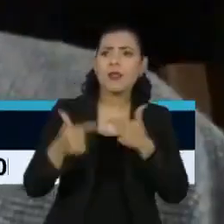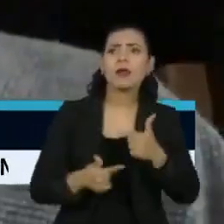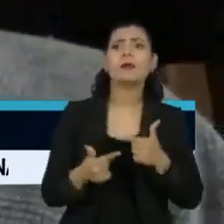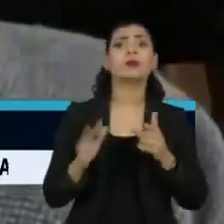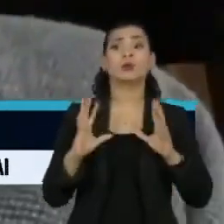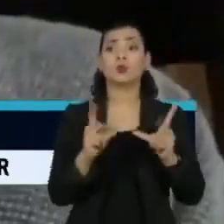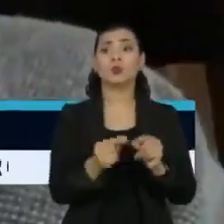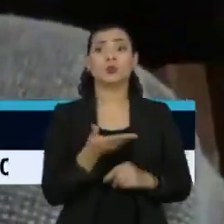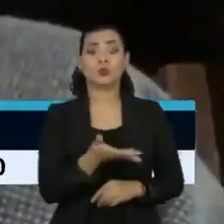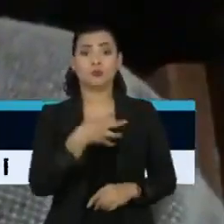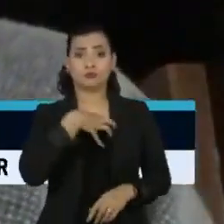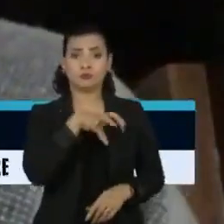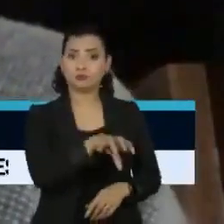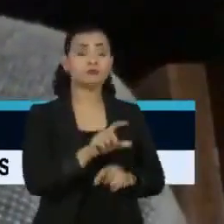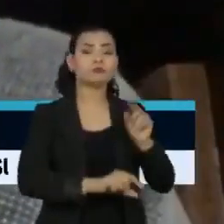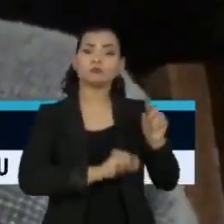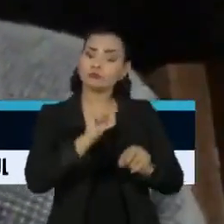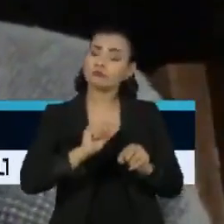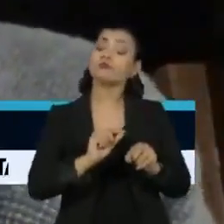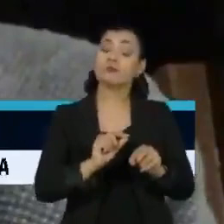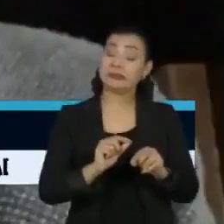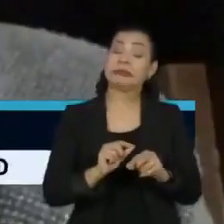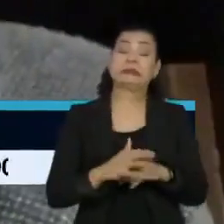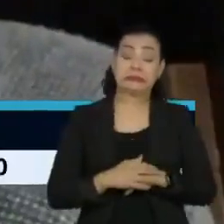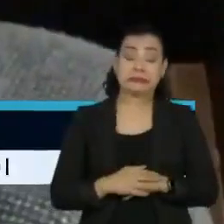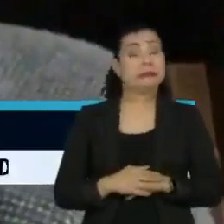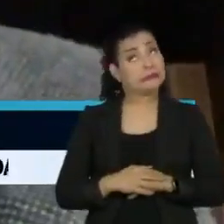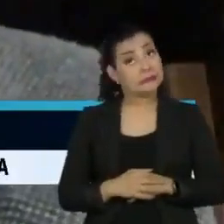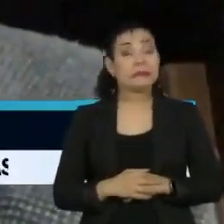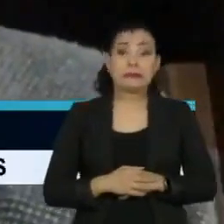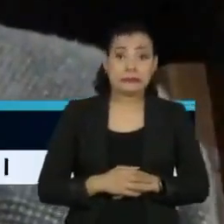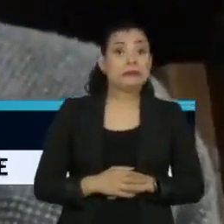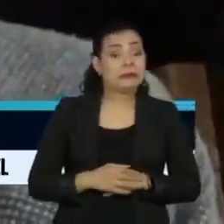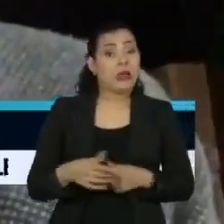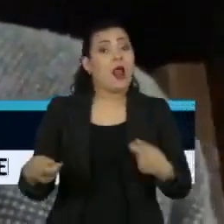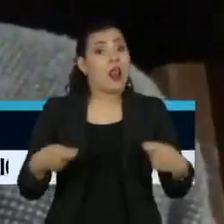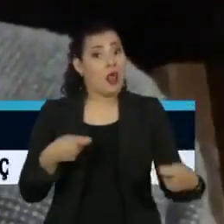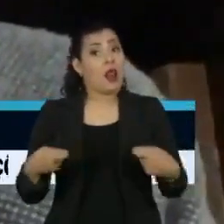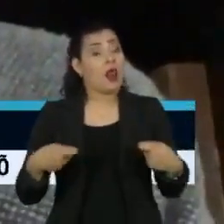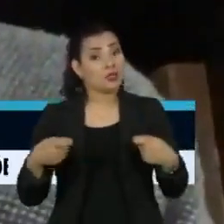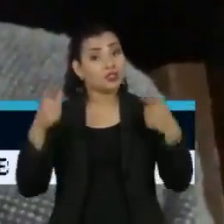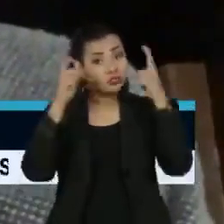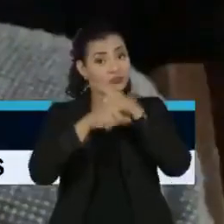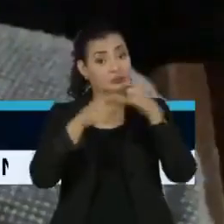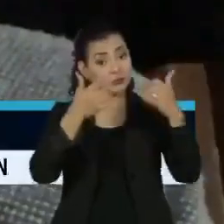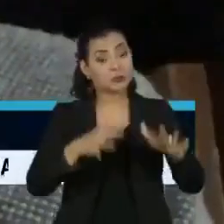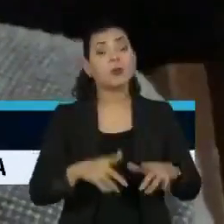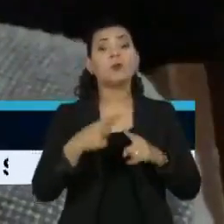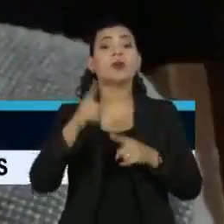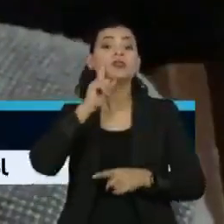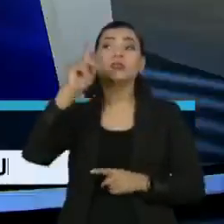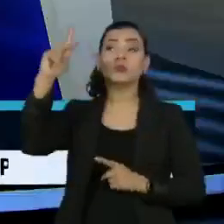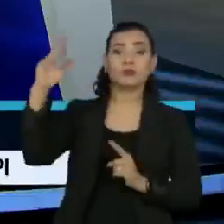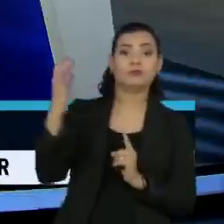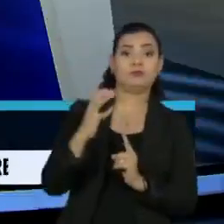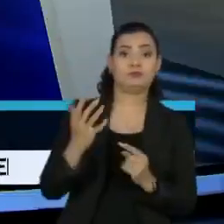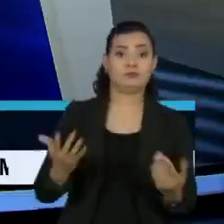trabalhistas, né? Tudo isso estaria absolutamente em conflito com uma agenda americana, né?